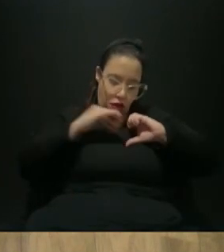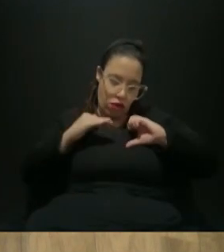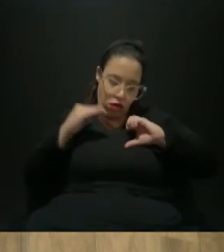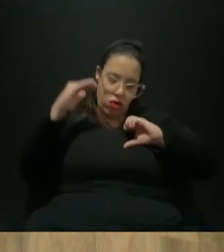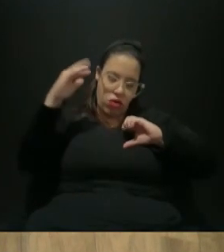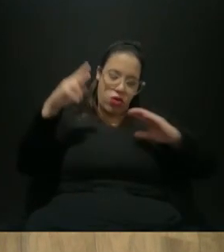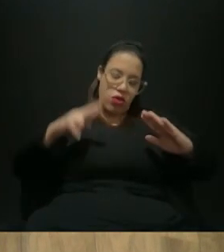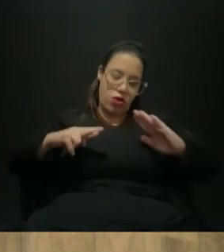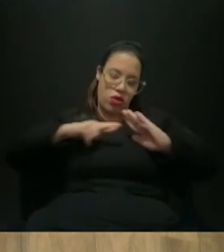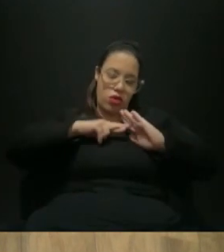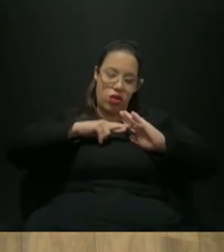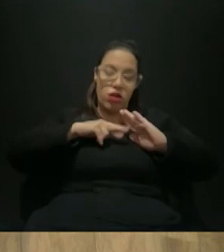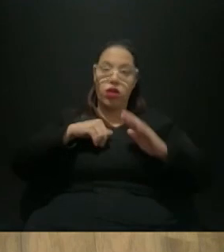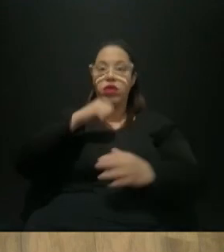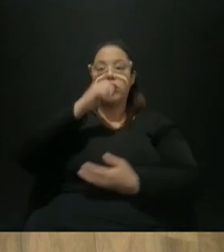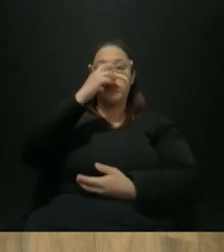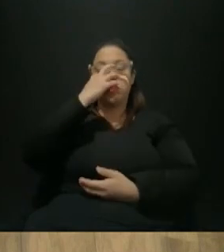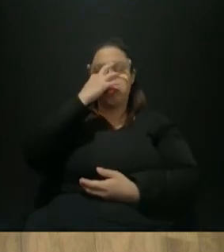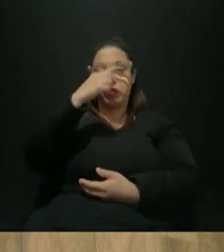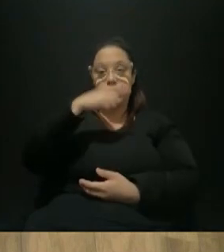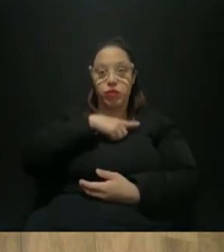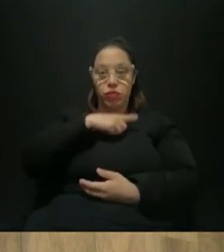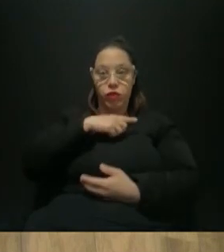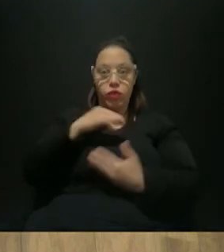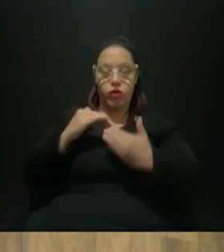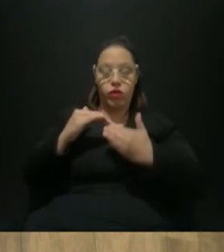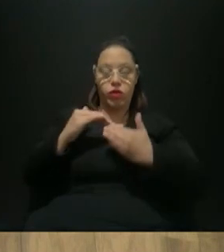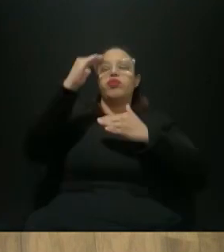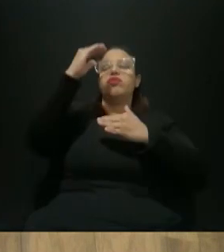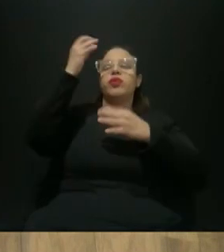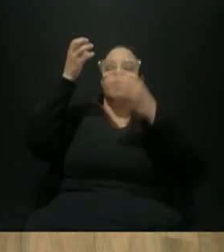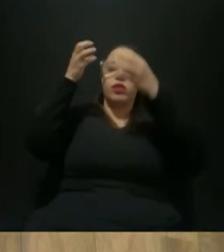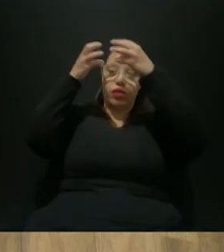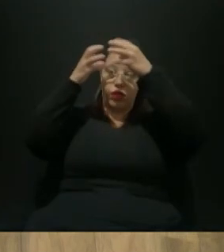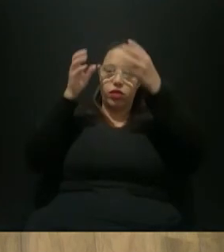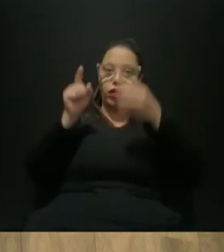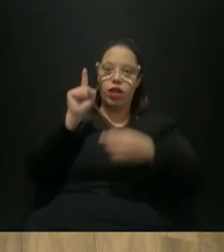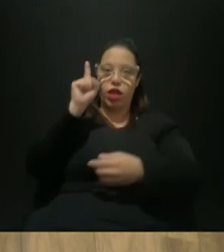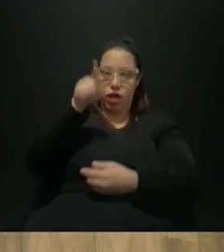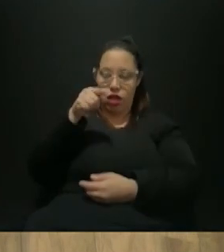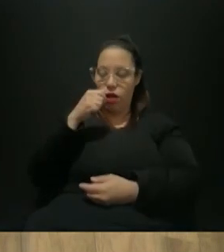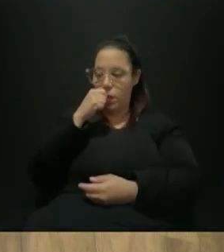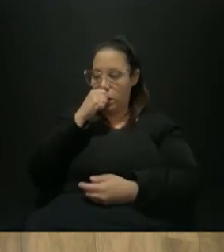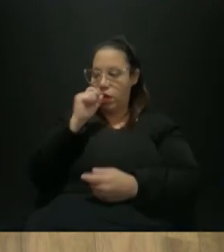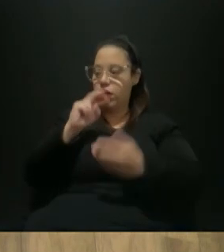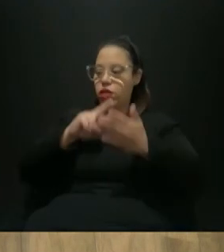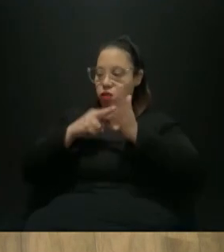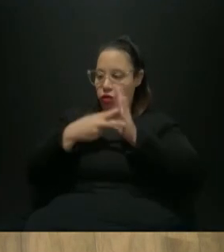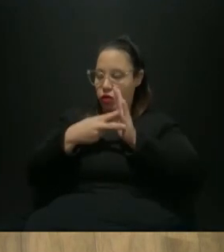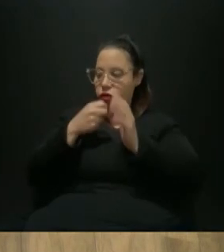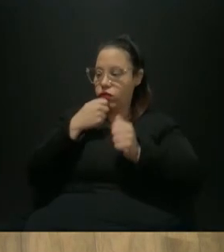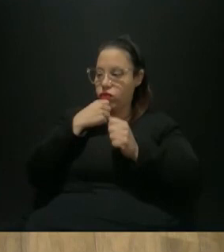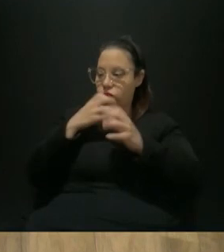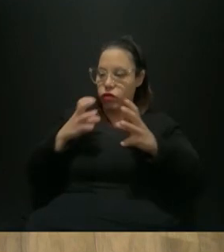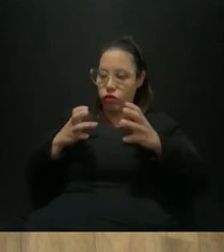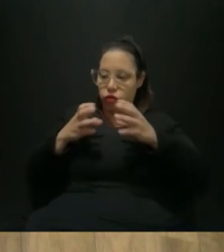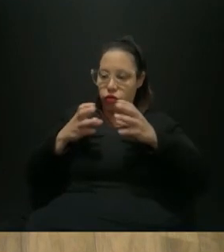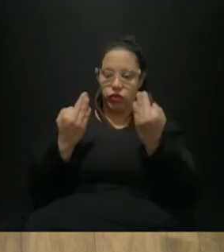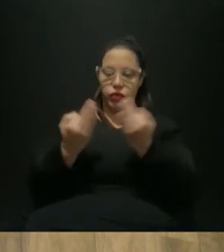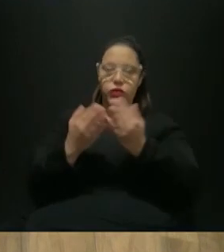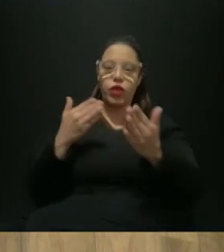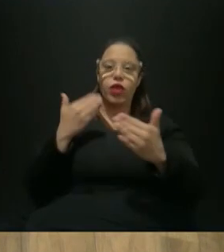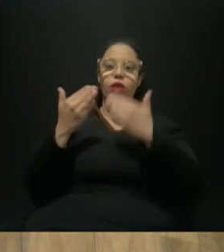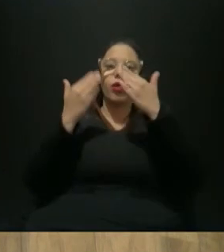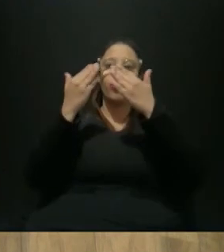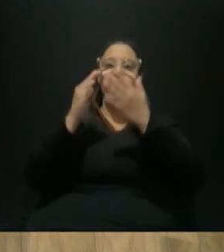que ela tenha esse desenvolvimento cognitivo. É nesse sentido que a família acolhedora atua? Então, a